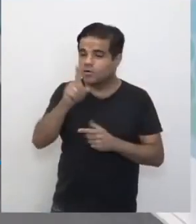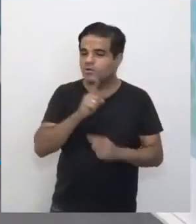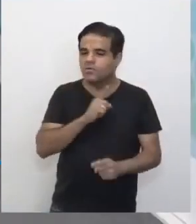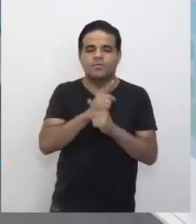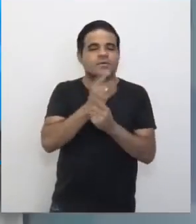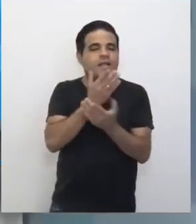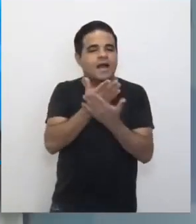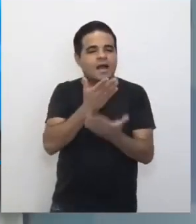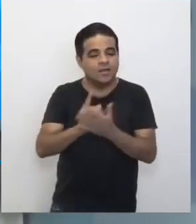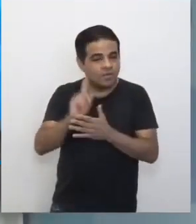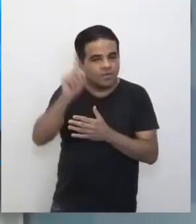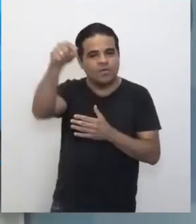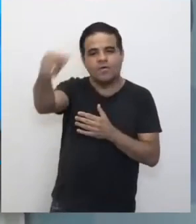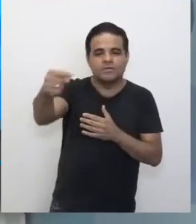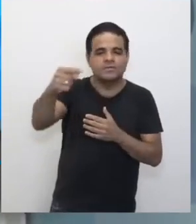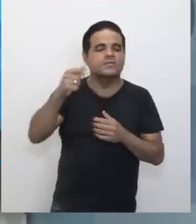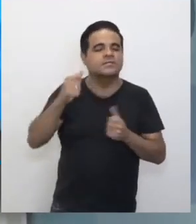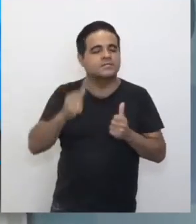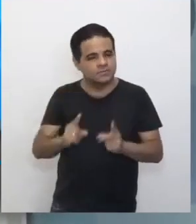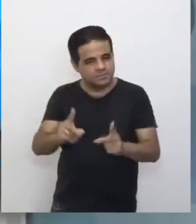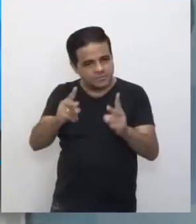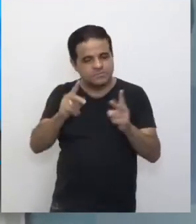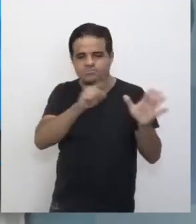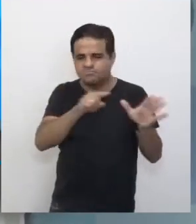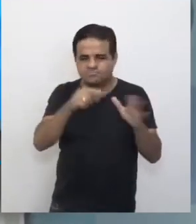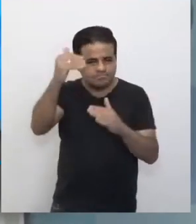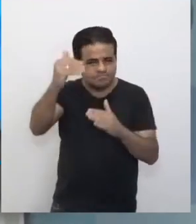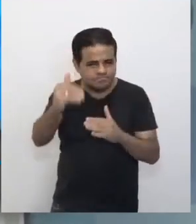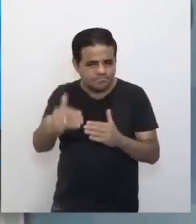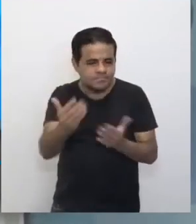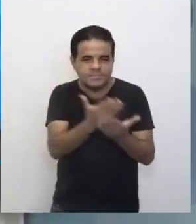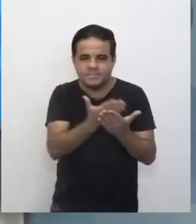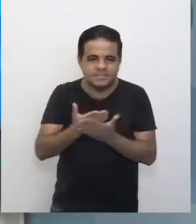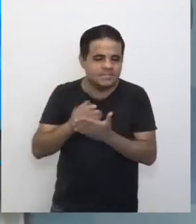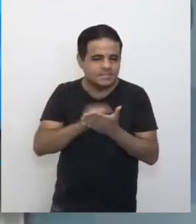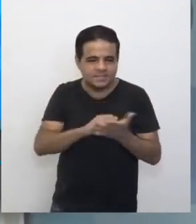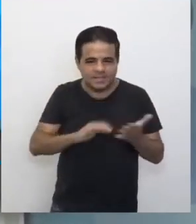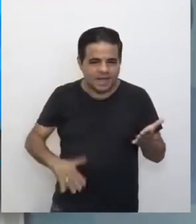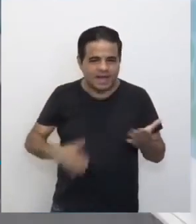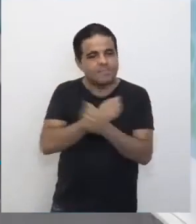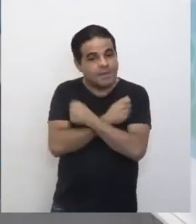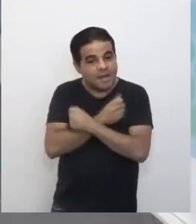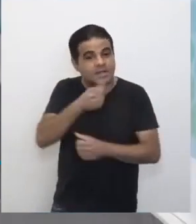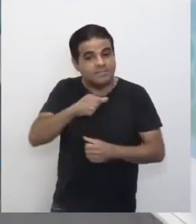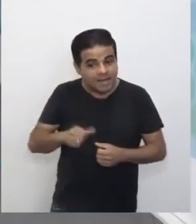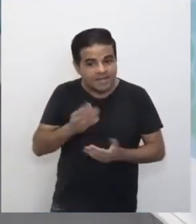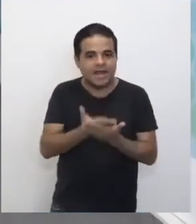aula, na próxima terça-feira, a gente continua na mesma sequência de atividades. Um grande abraço, avaliem a nossa aula.